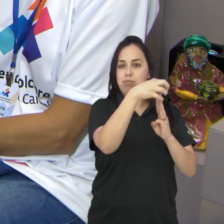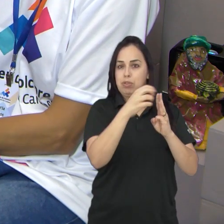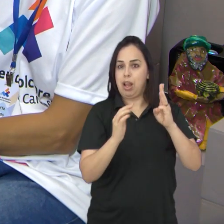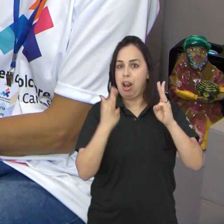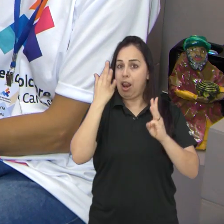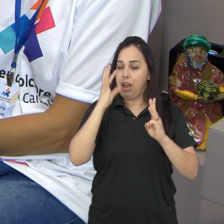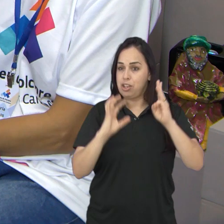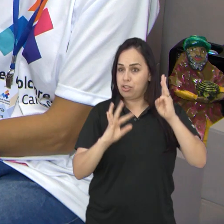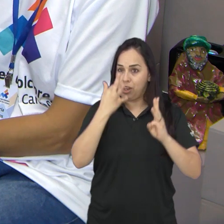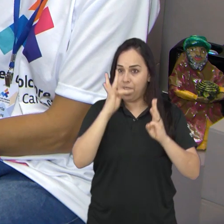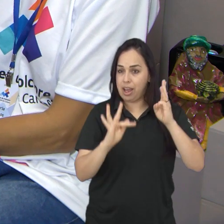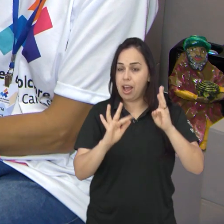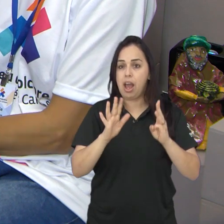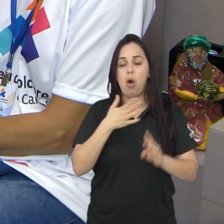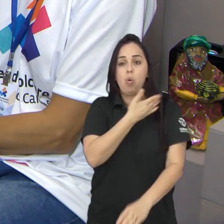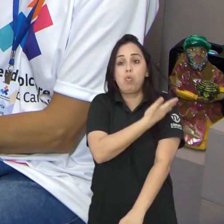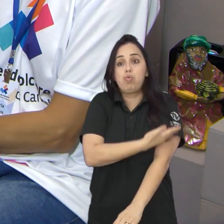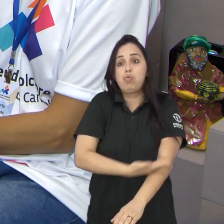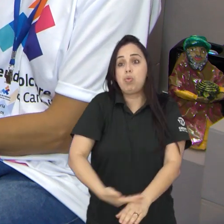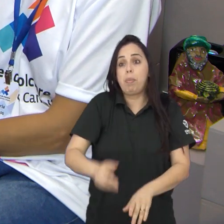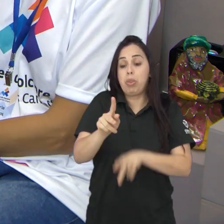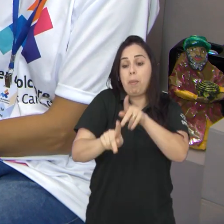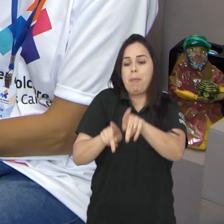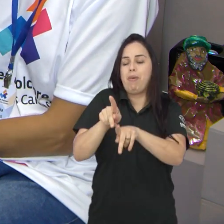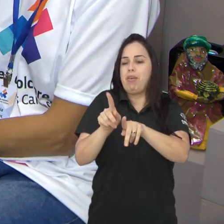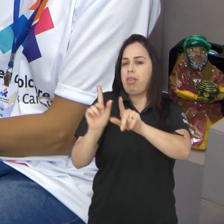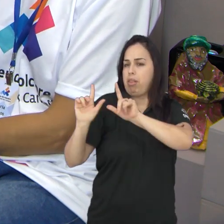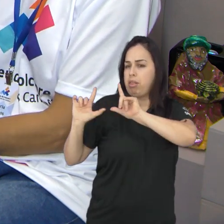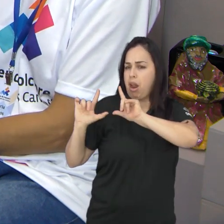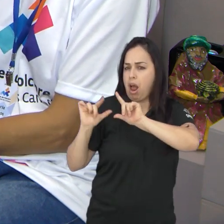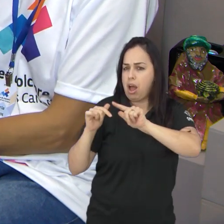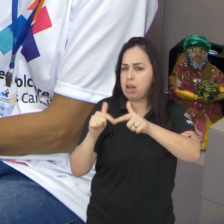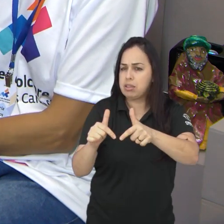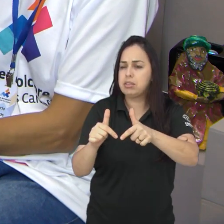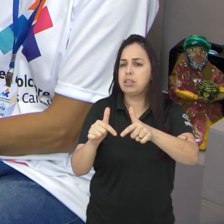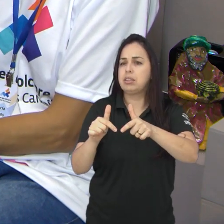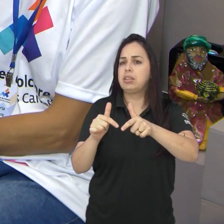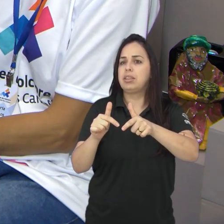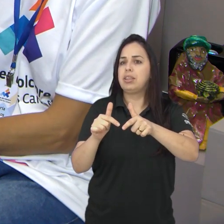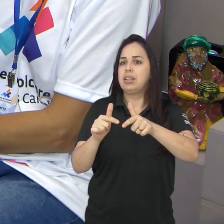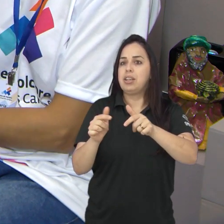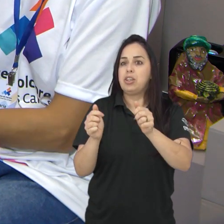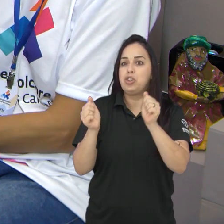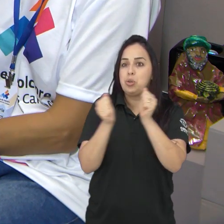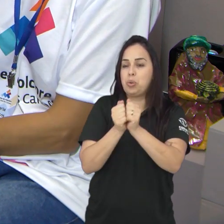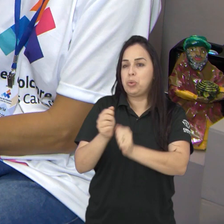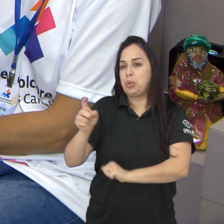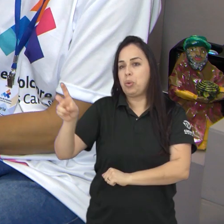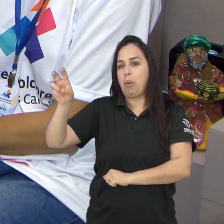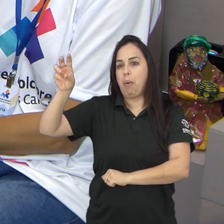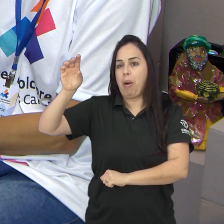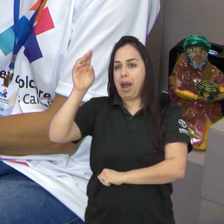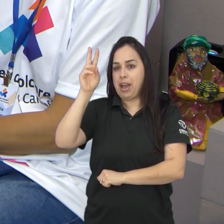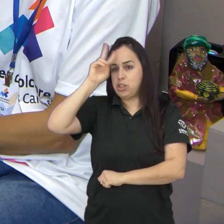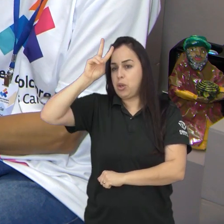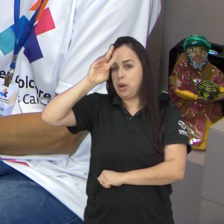é um costume popular, tradicional, que acompanha a história do Brasil desde a